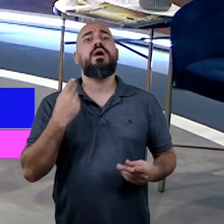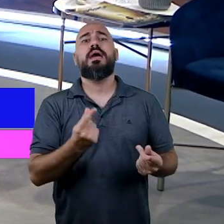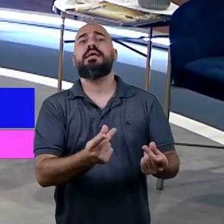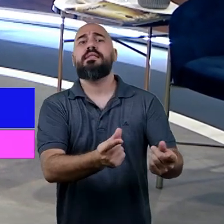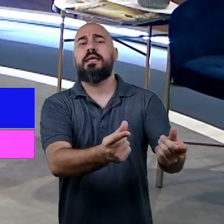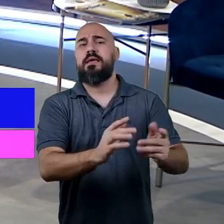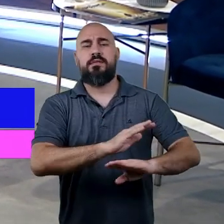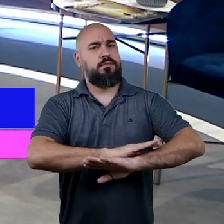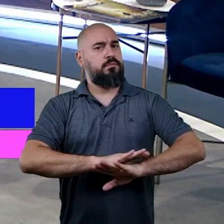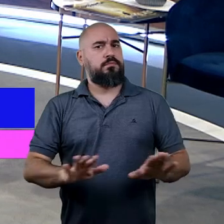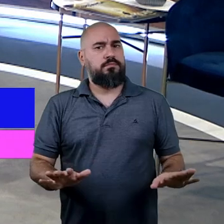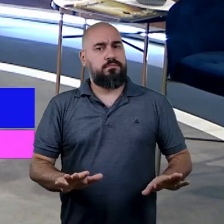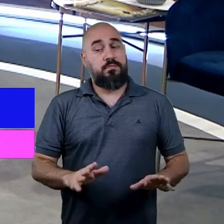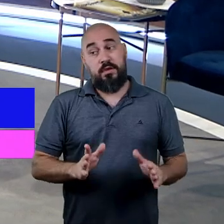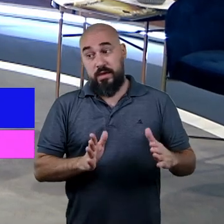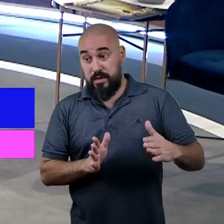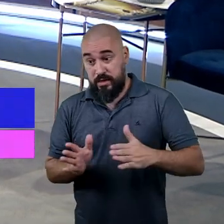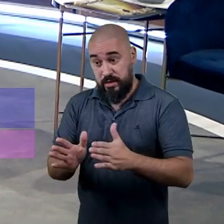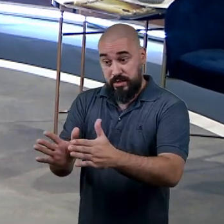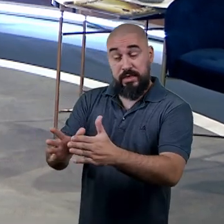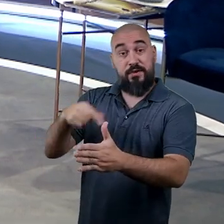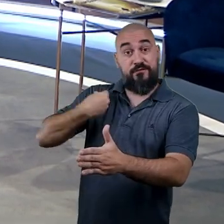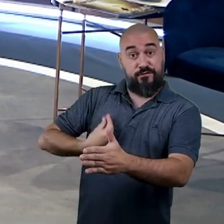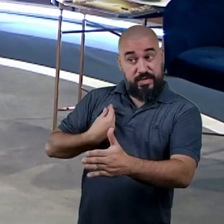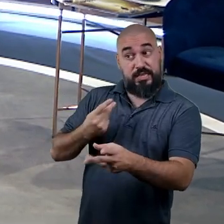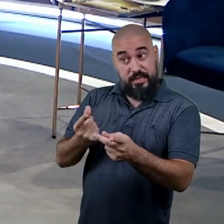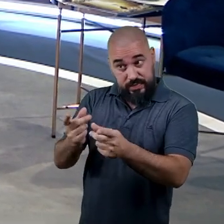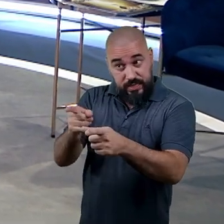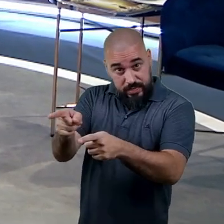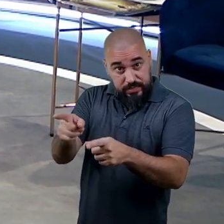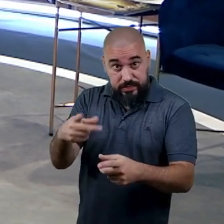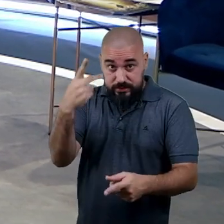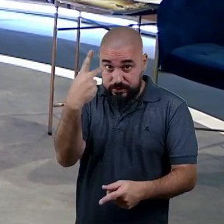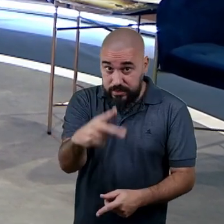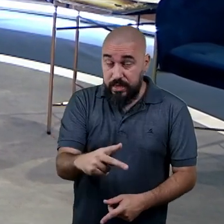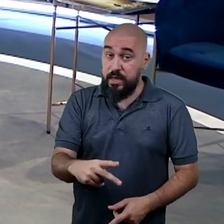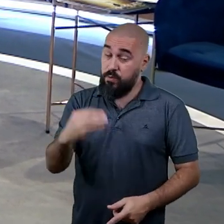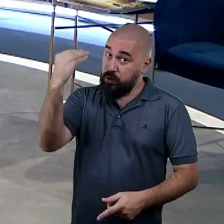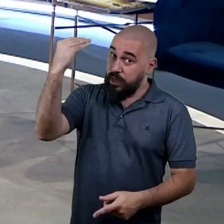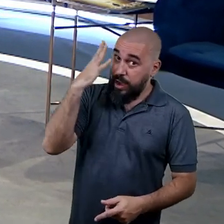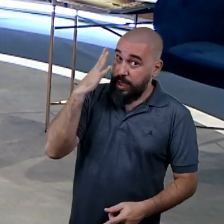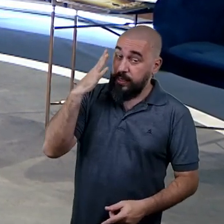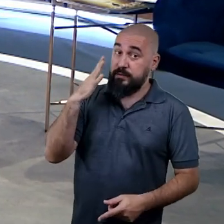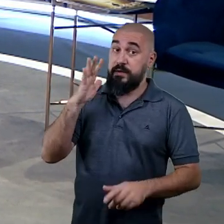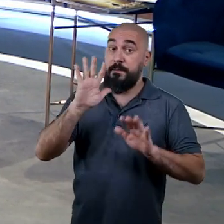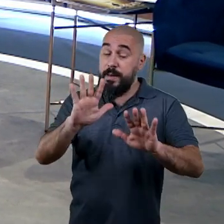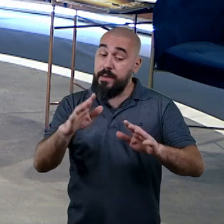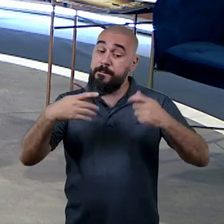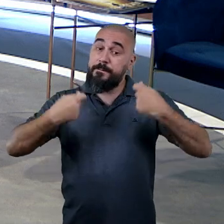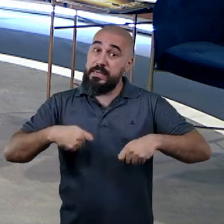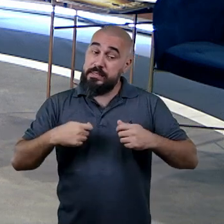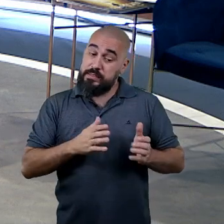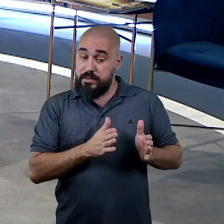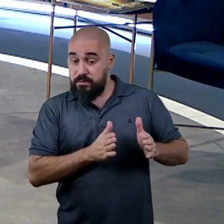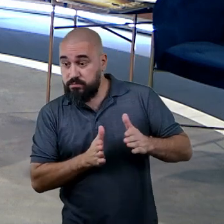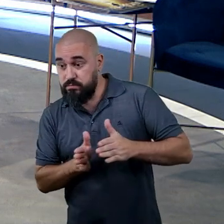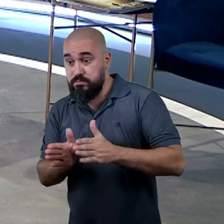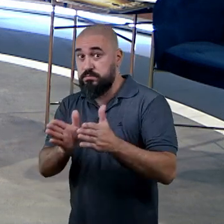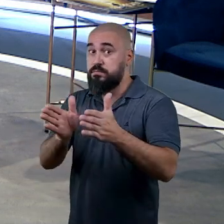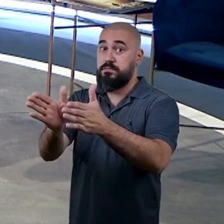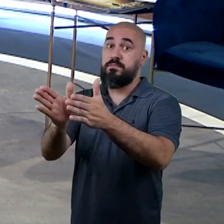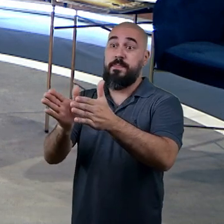Não tem nada a ver essa morte aqui com o plano de Deus para a sua vida. O plano de Deus é eternidade. É